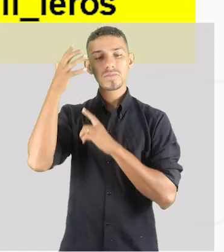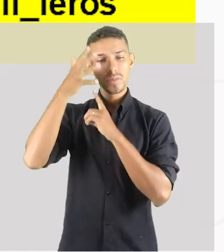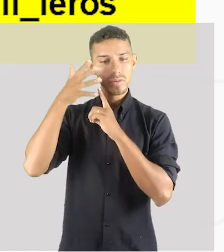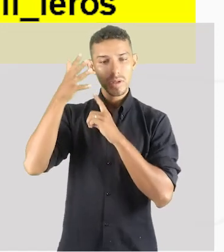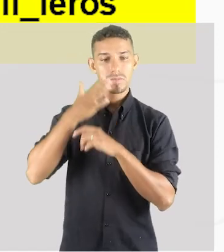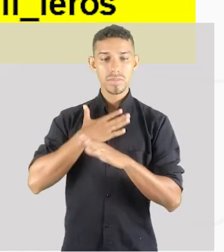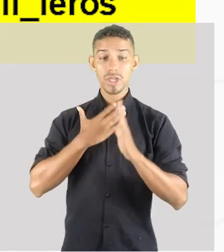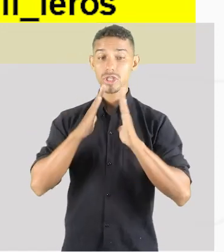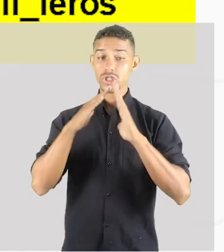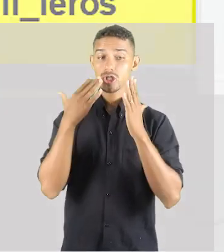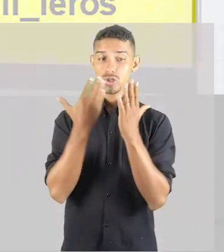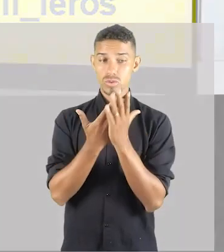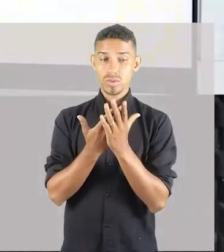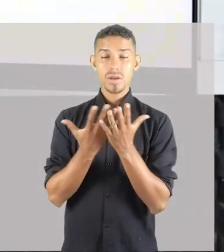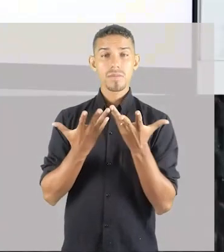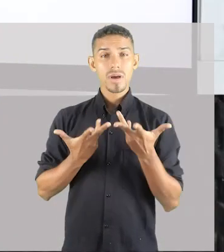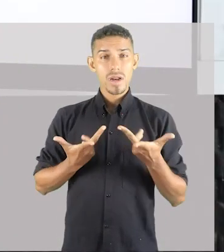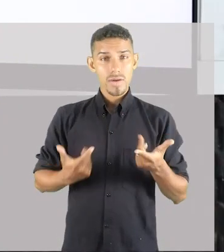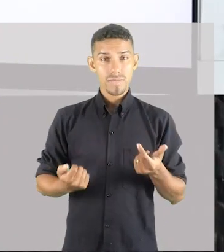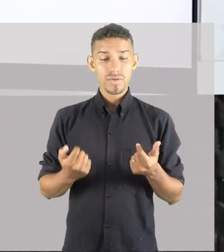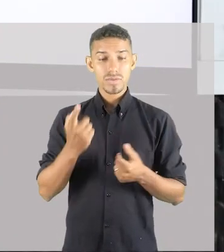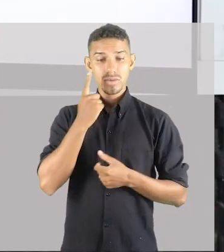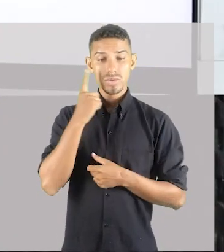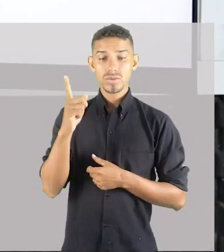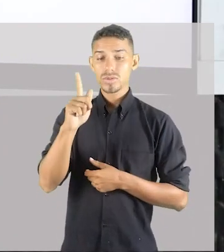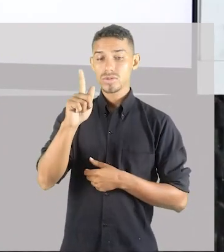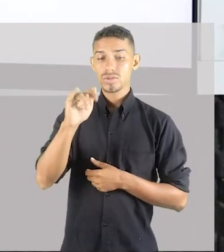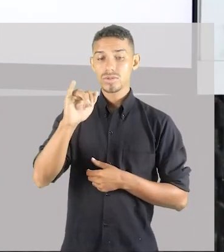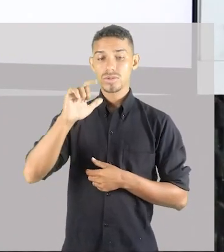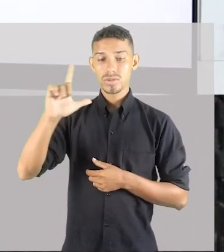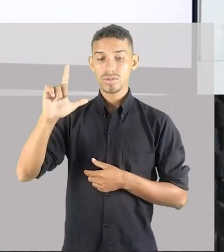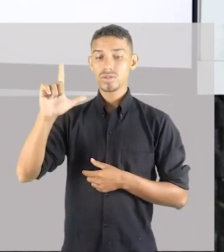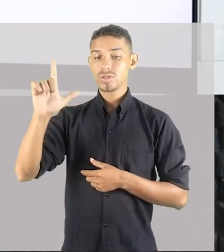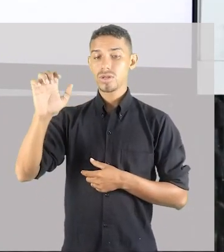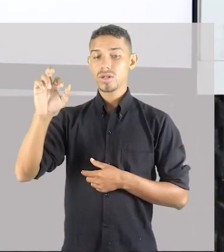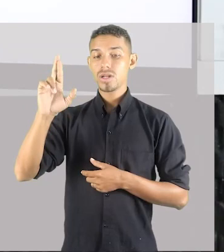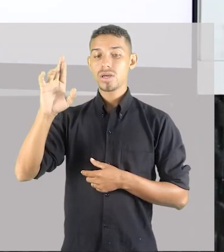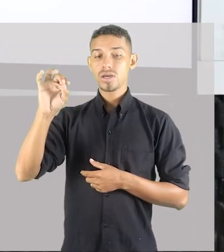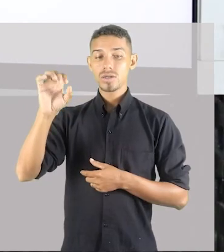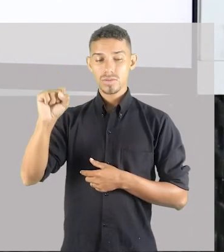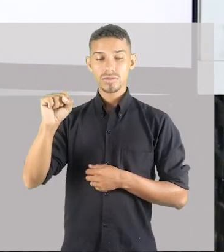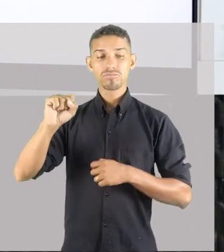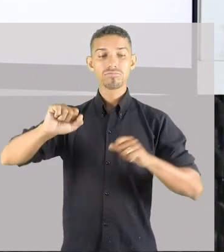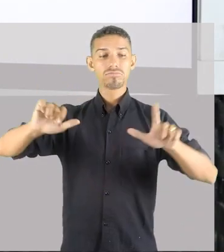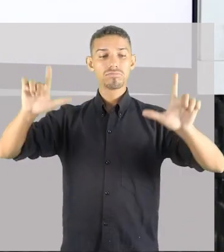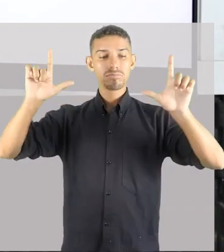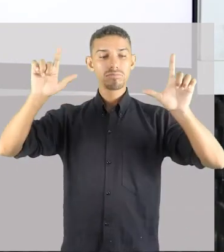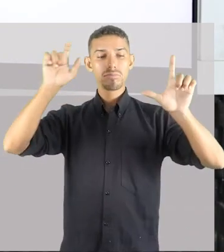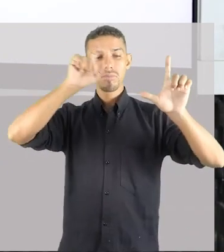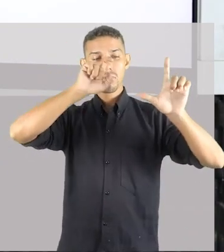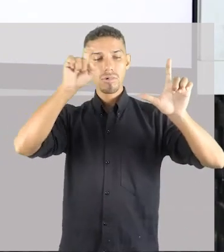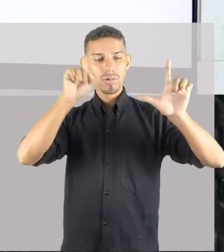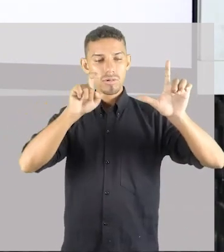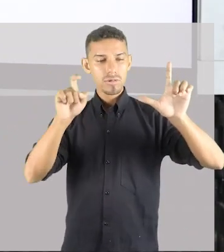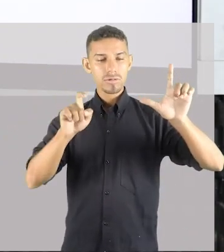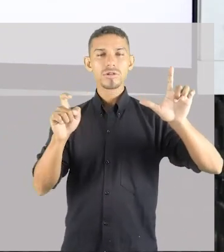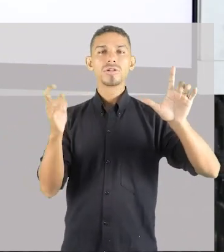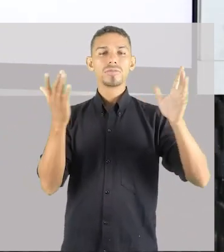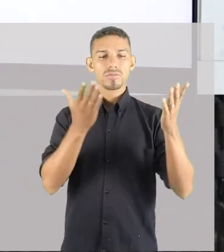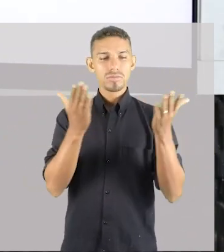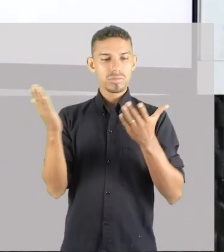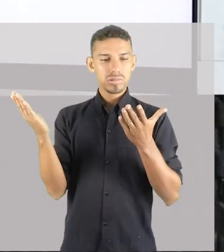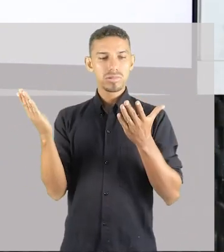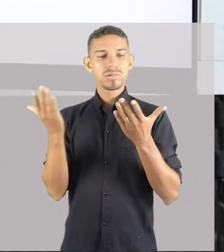na minha escola foi uma maravilhosa palestra o Gil leros ele fez esse painel né de grafite com é ele mesmo me